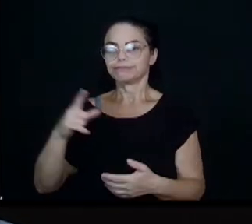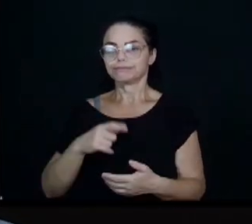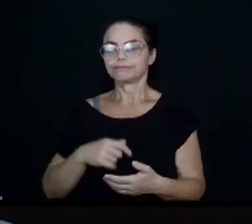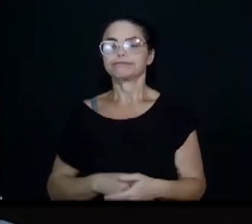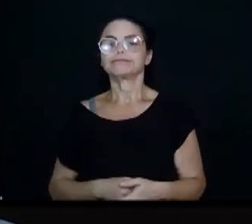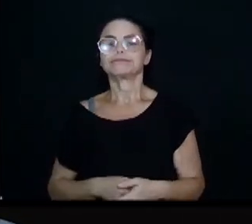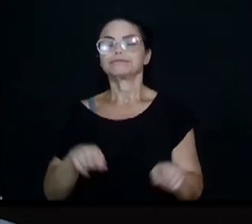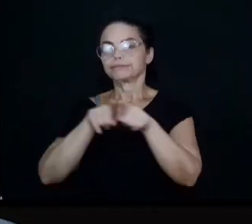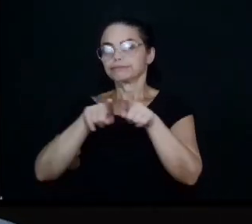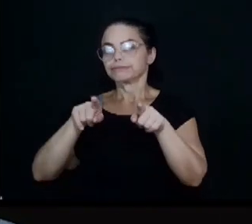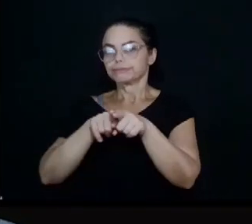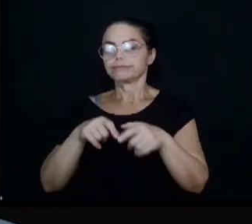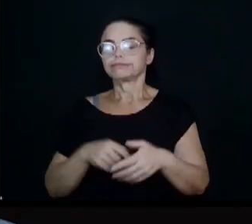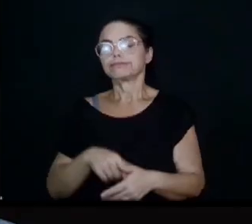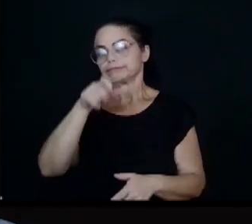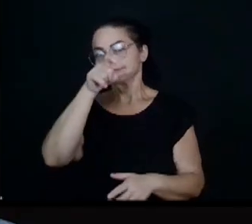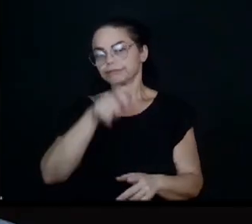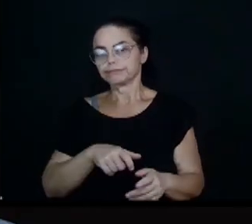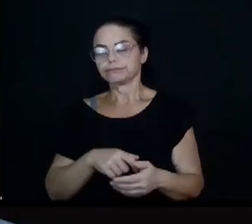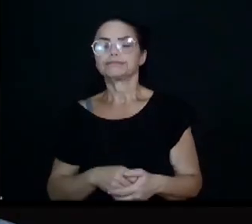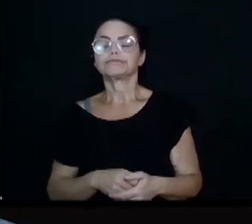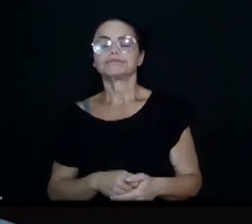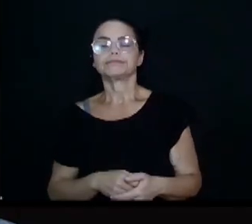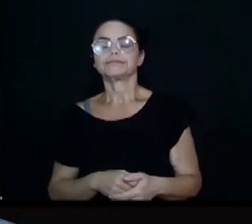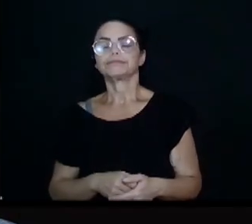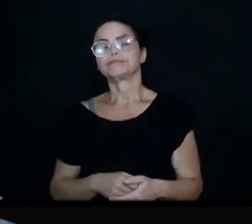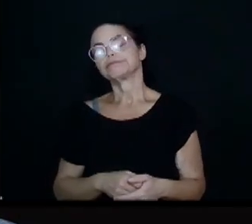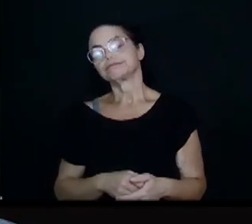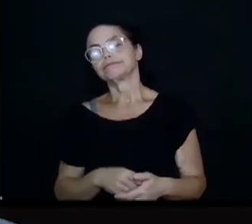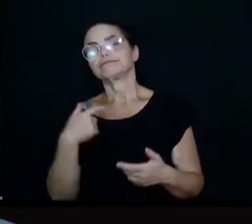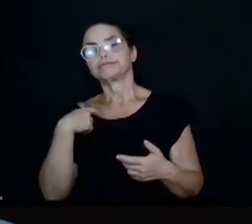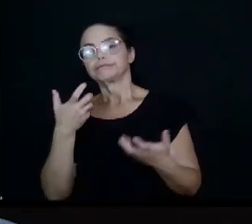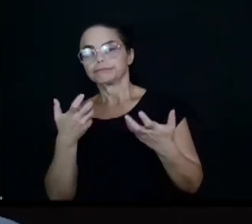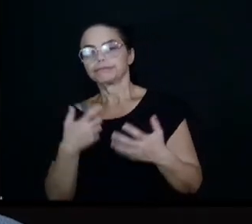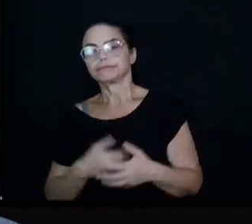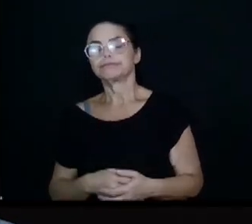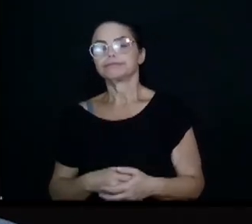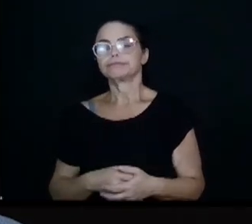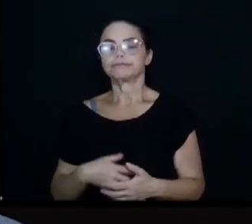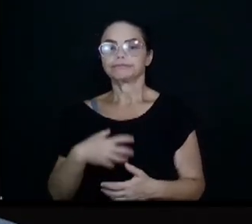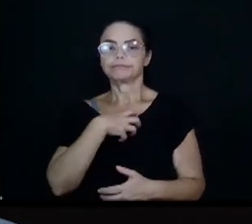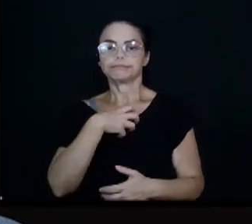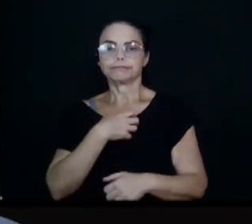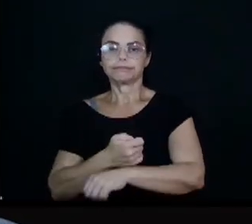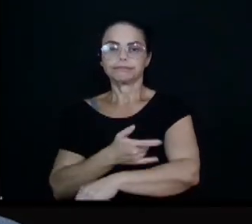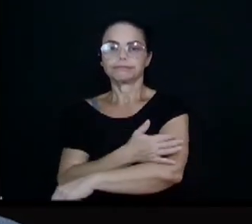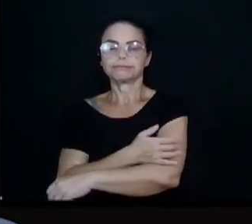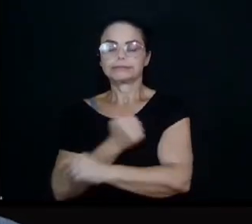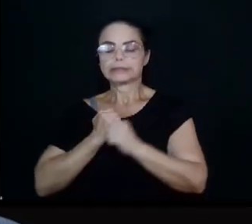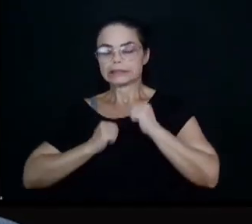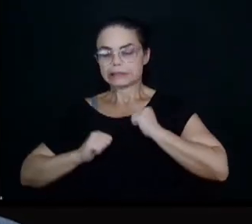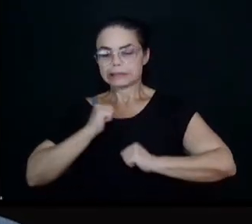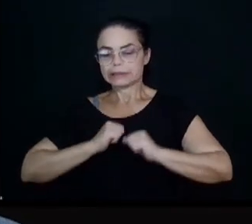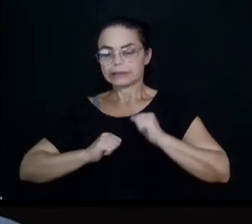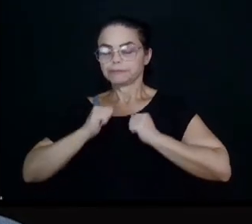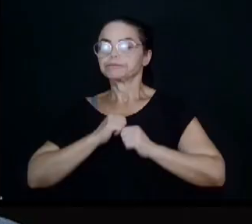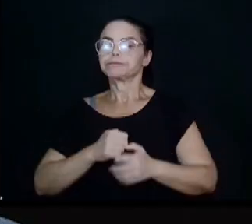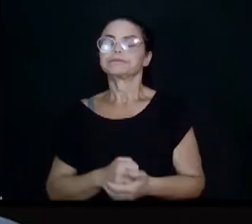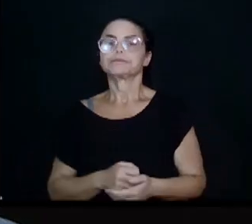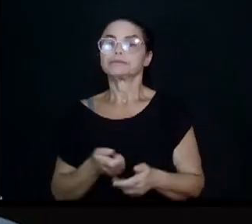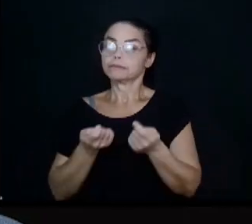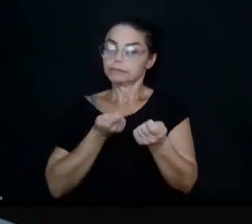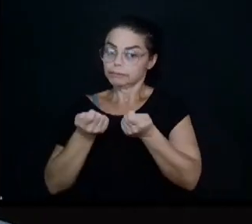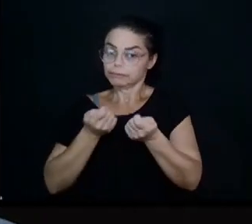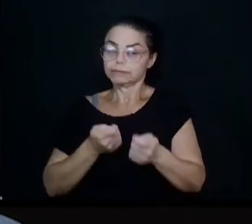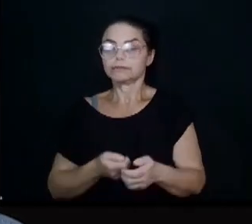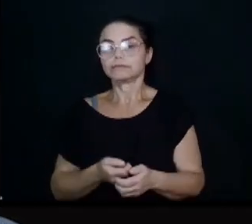a pessoa, querendo ou não, ela vai lidar com as questões emocionais, principalmente a ansiedade. Isso. E ela tem que saber lidar com isso